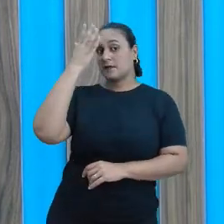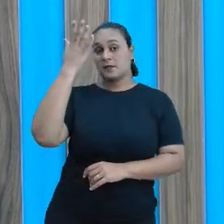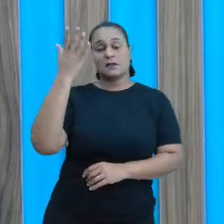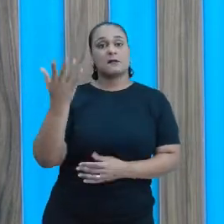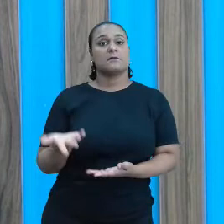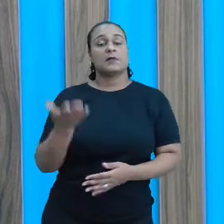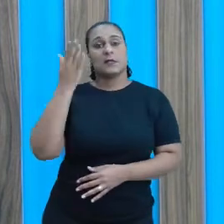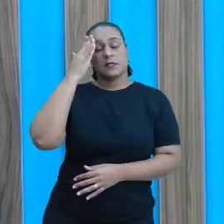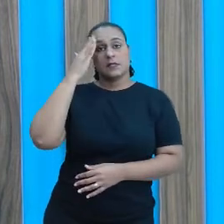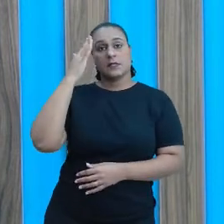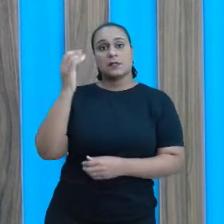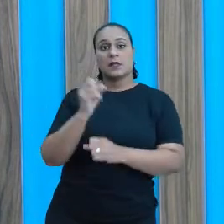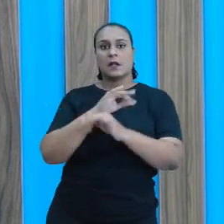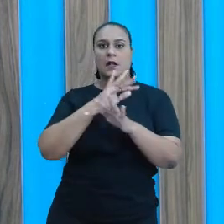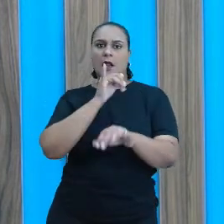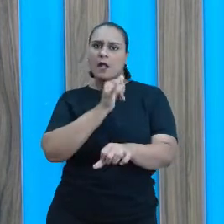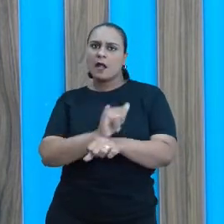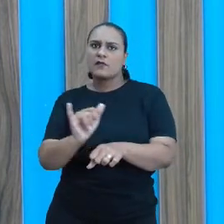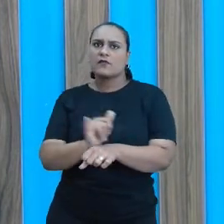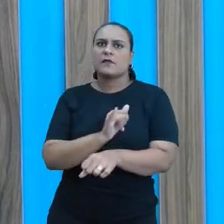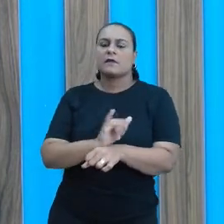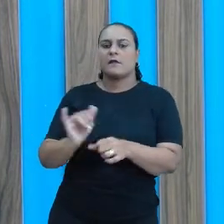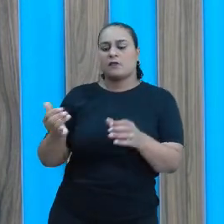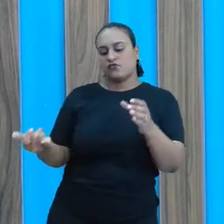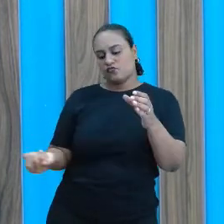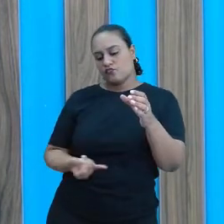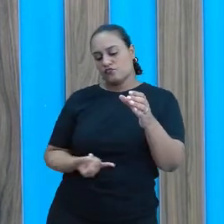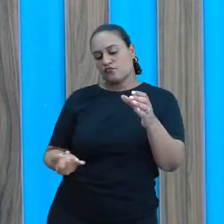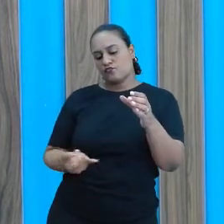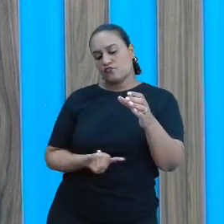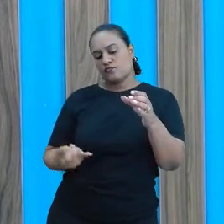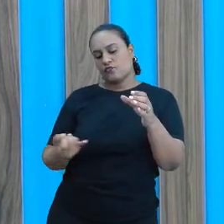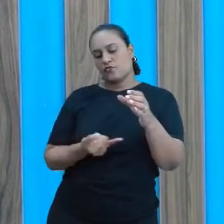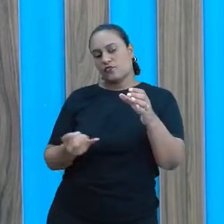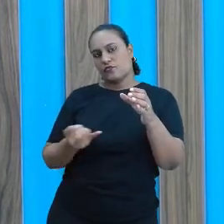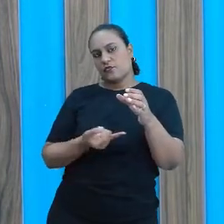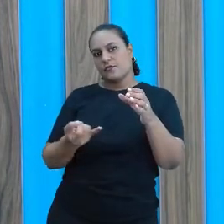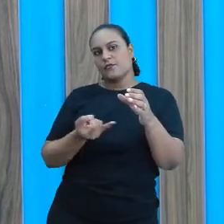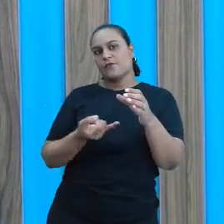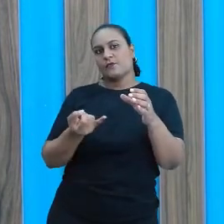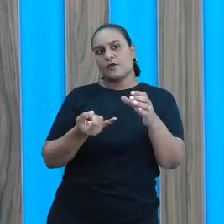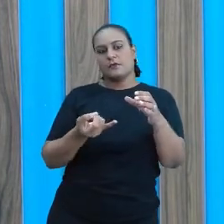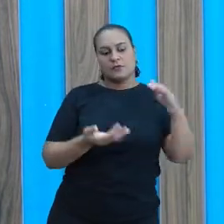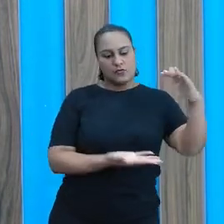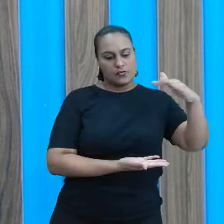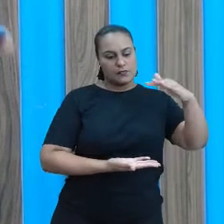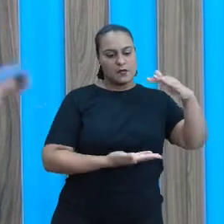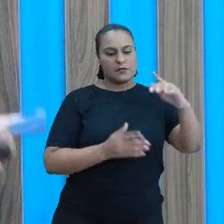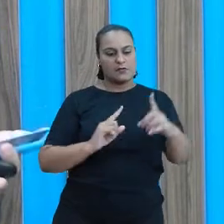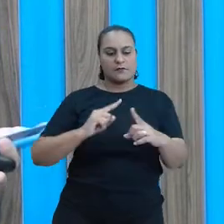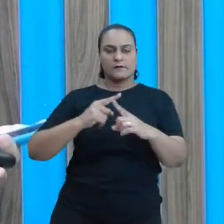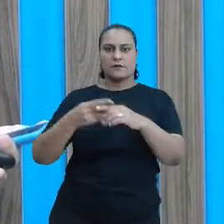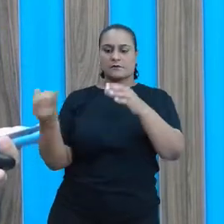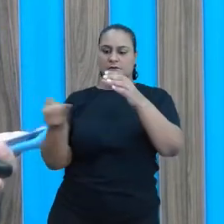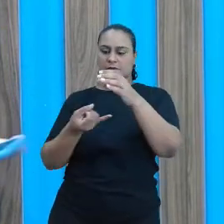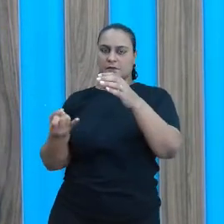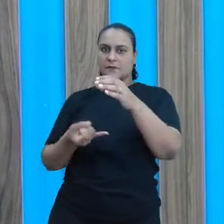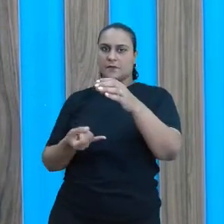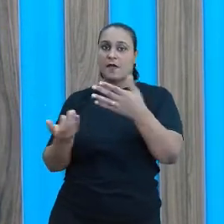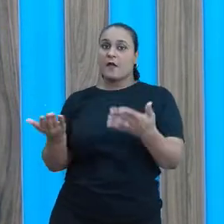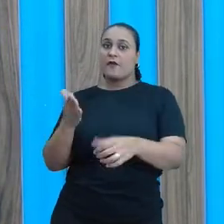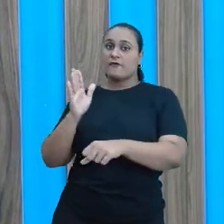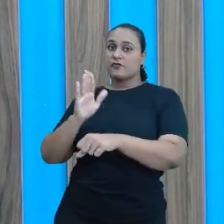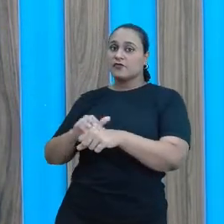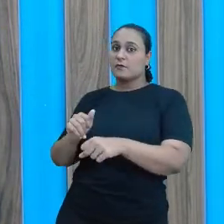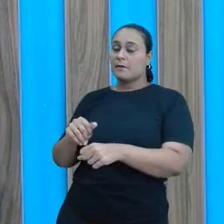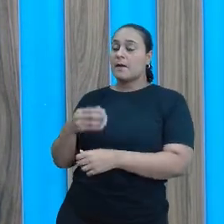compreender esse volume, ou seja, esse espaço ocupado em 3 dimensões, como esse fatiamento, tá certo? Vou passar para a professora Briane para ela falar